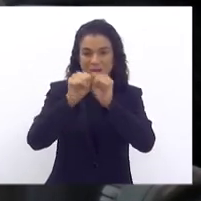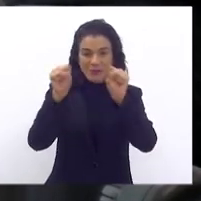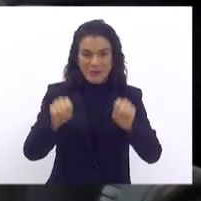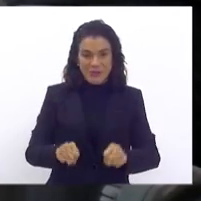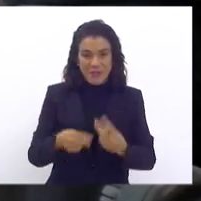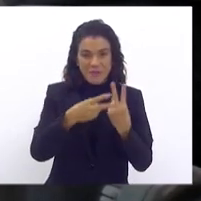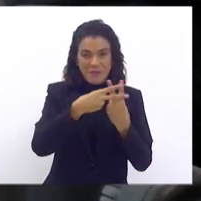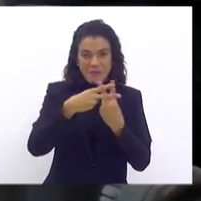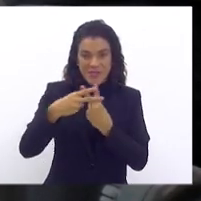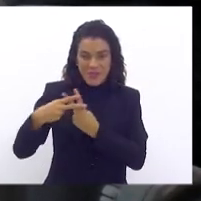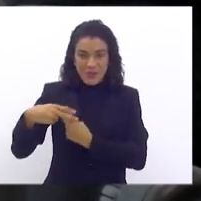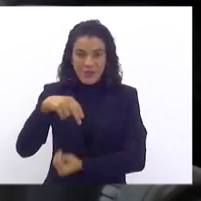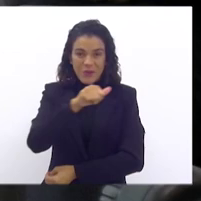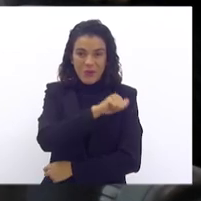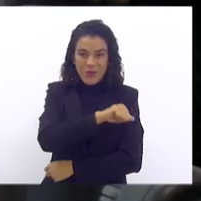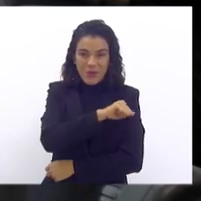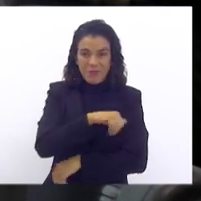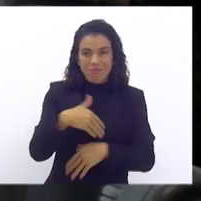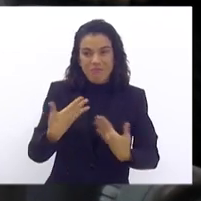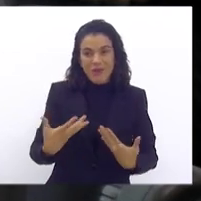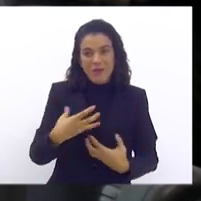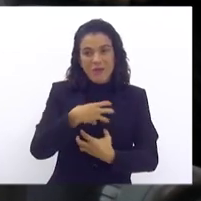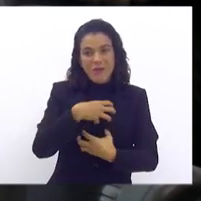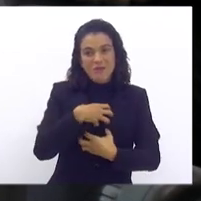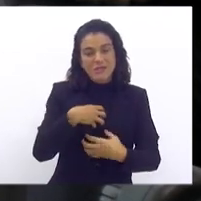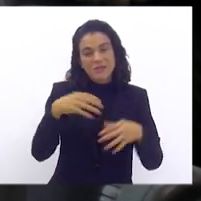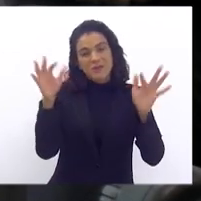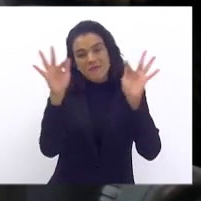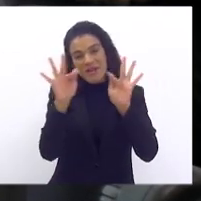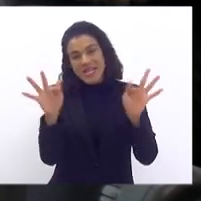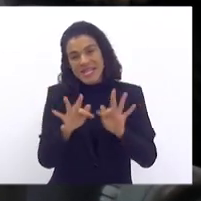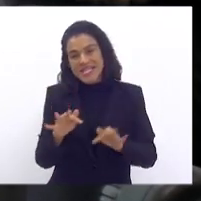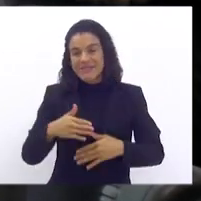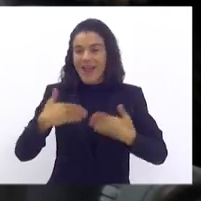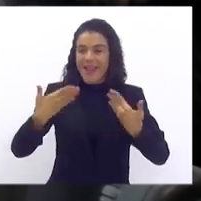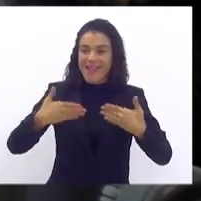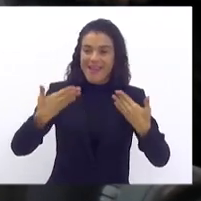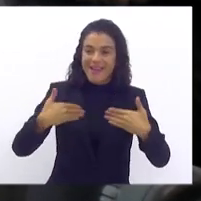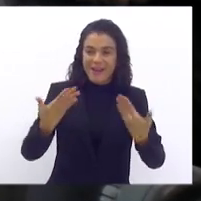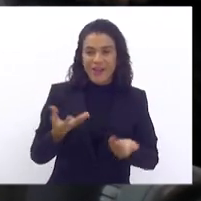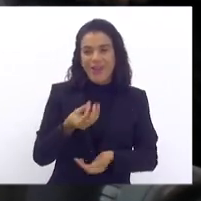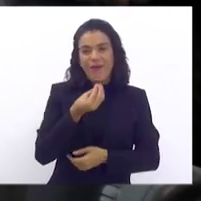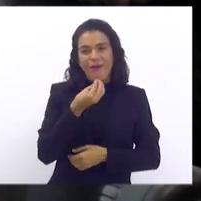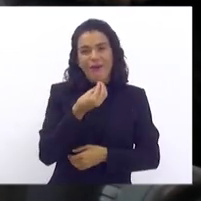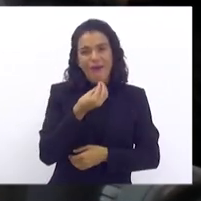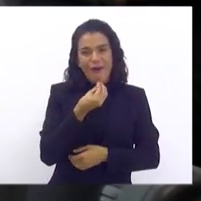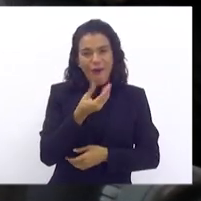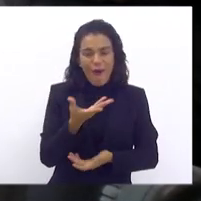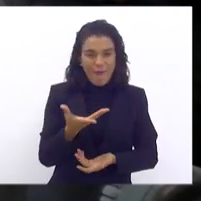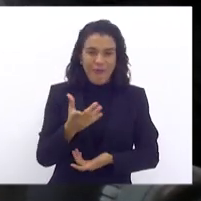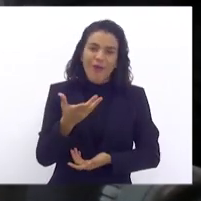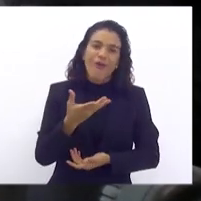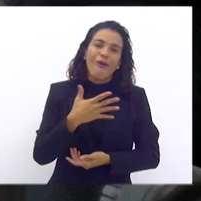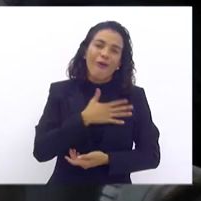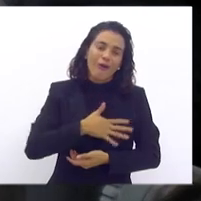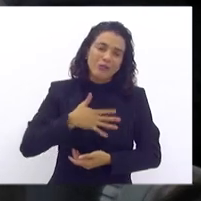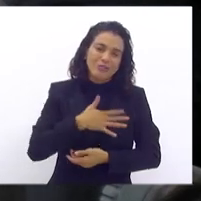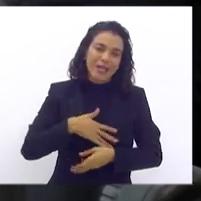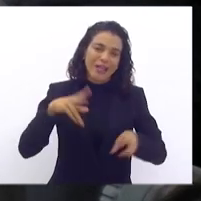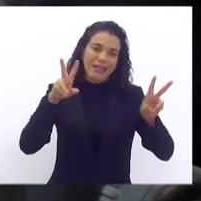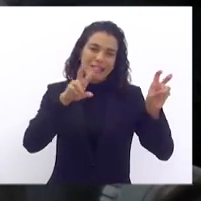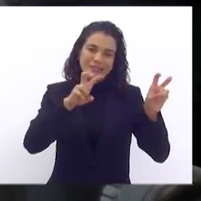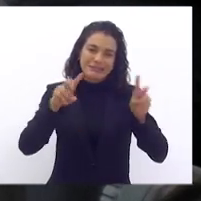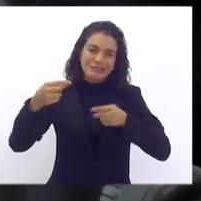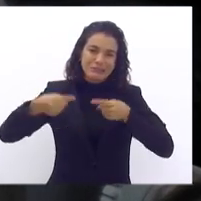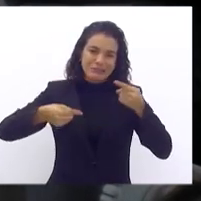Rio. Então, é uma alegria poder estar aqui. É óbvio que eu gostaria de estar aqui discutindo outros assuntos que não a violência